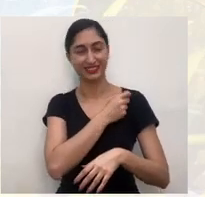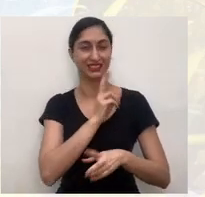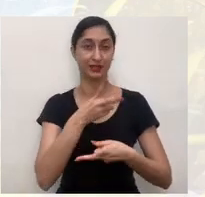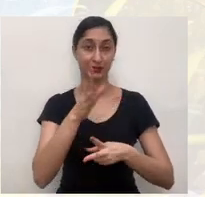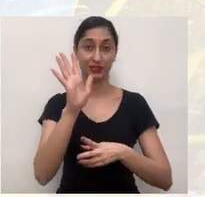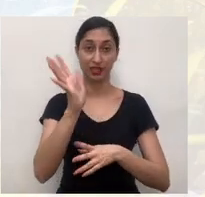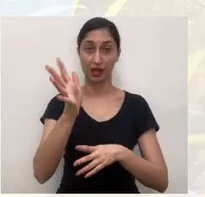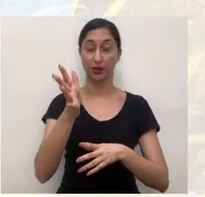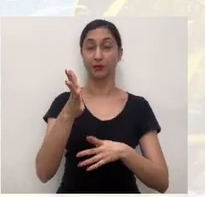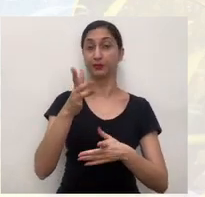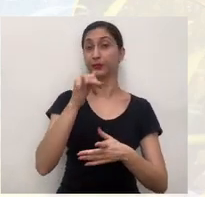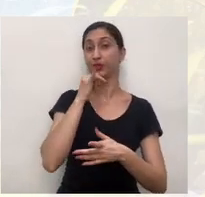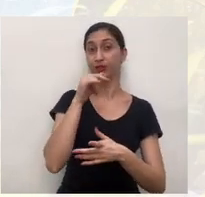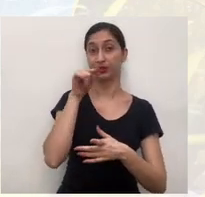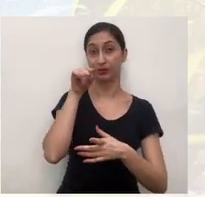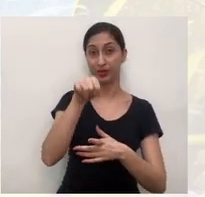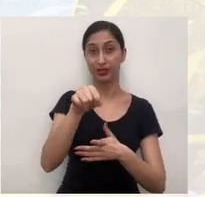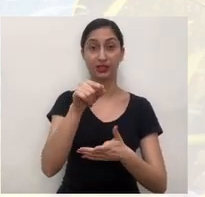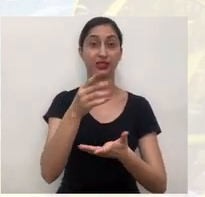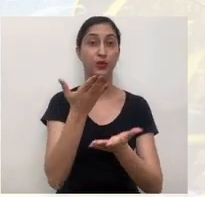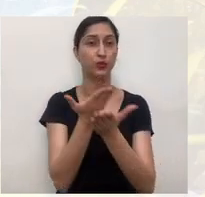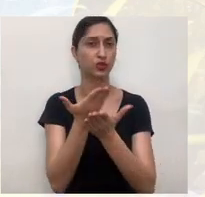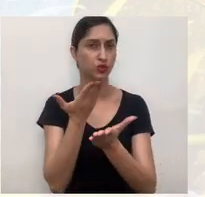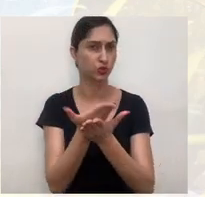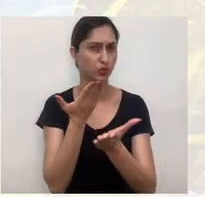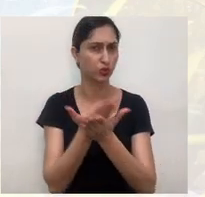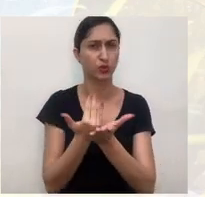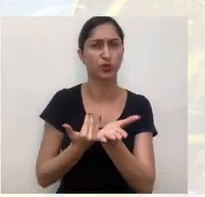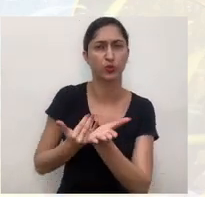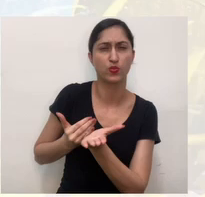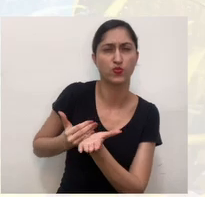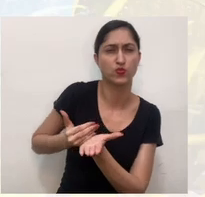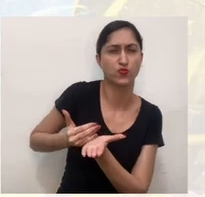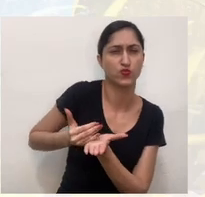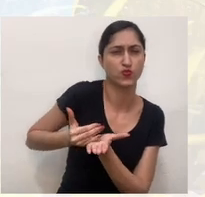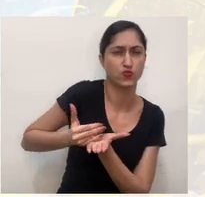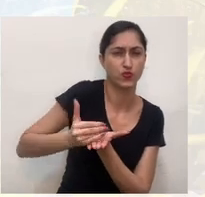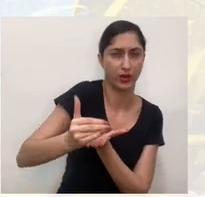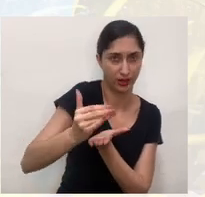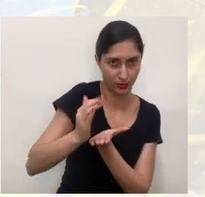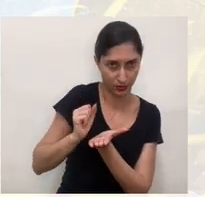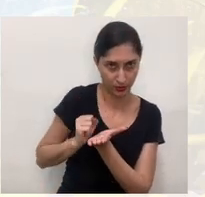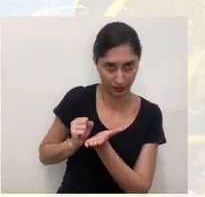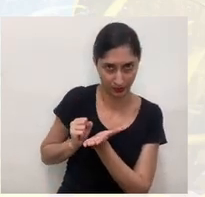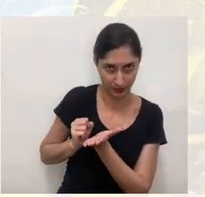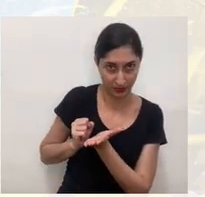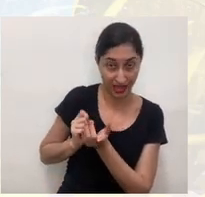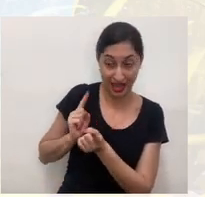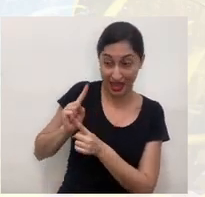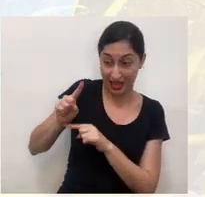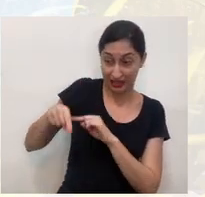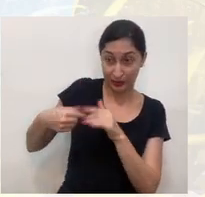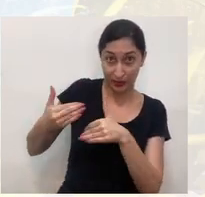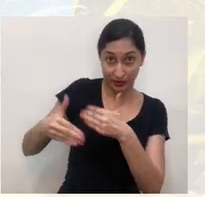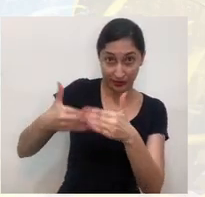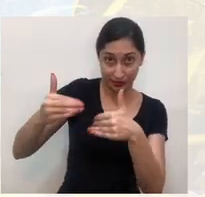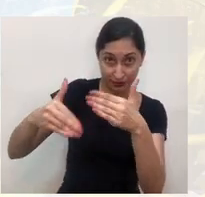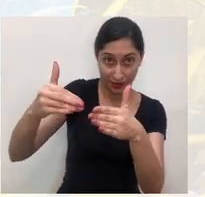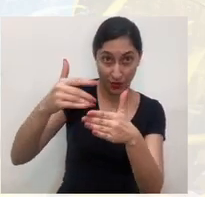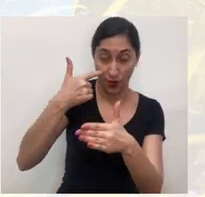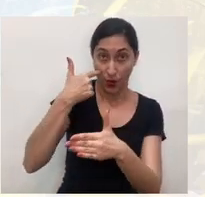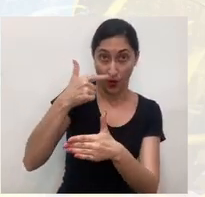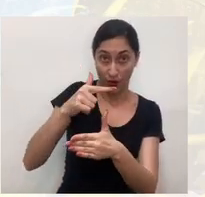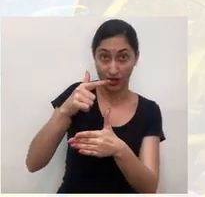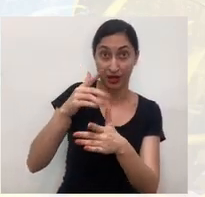estágio inicial da minha forma, isso é um estudo preliminar. Esse estudo está evoluindo. Quando ele chega aqui, eu